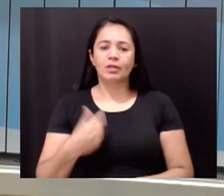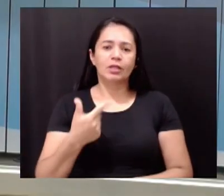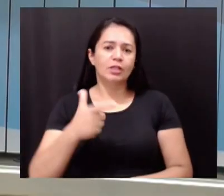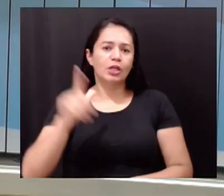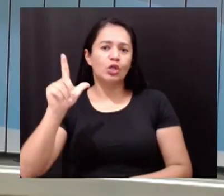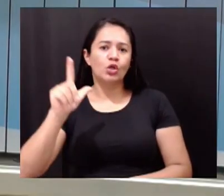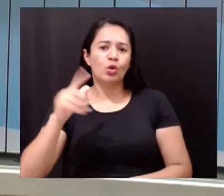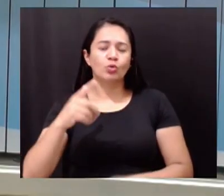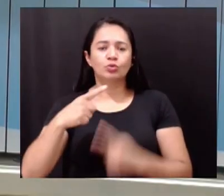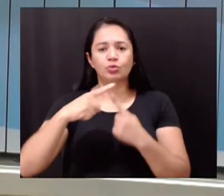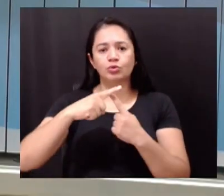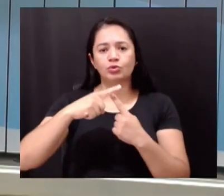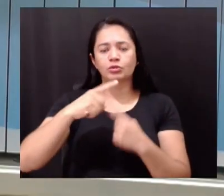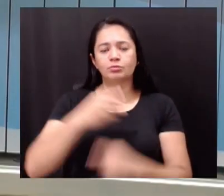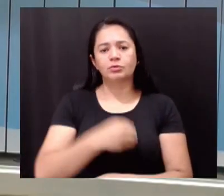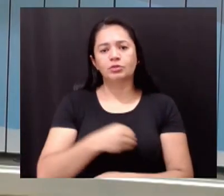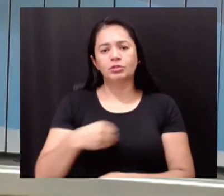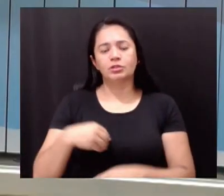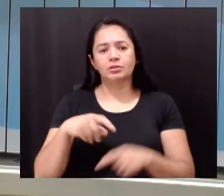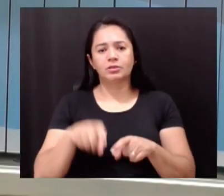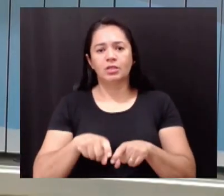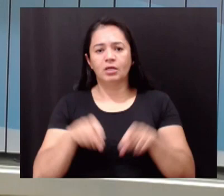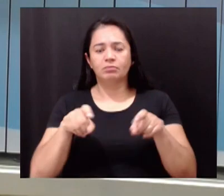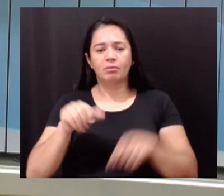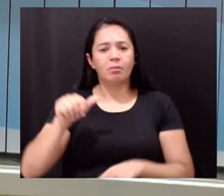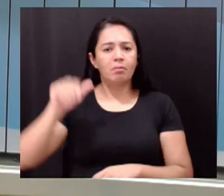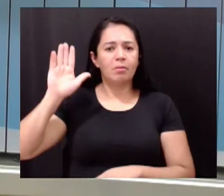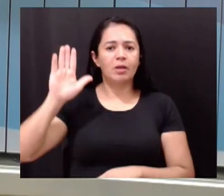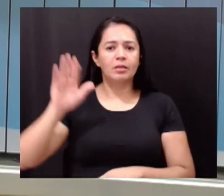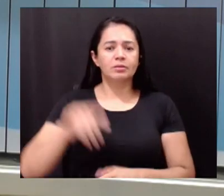Como que é, em geral, o diagnóstico desse tipo de câncer?